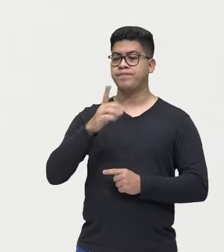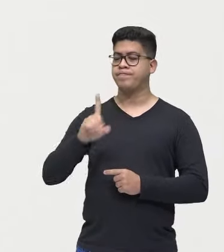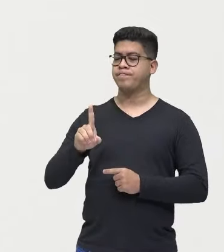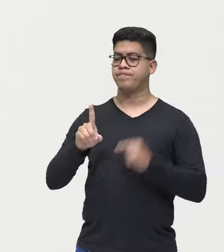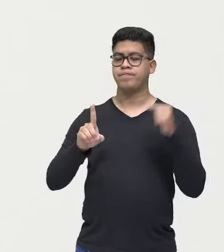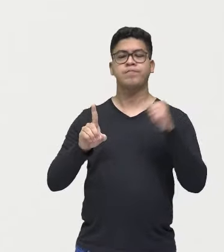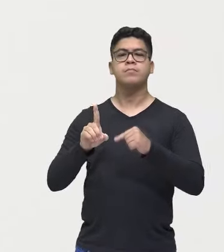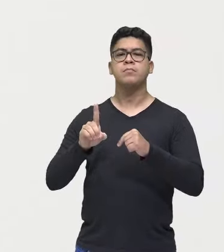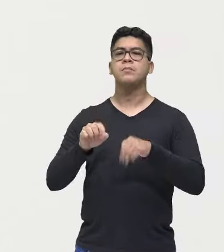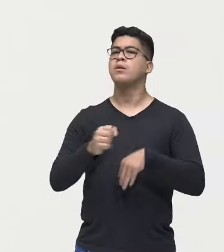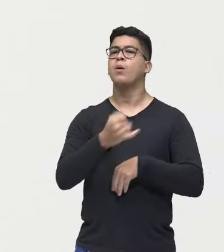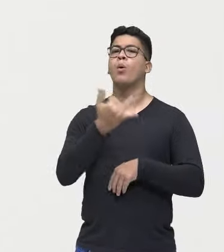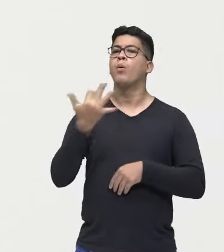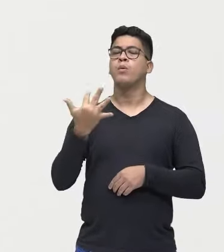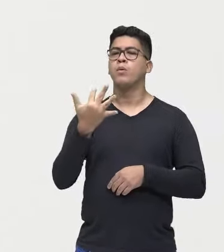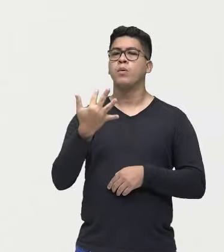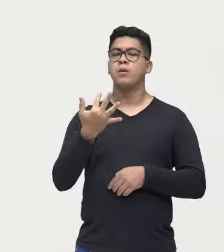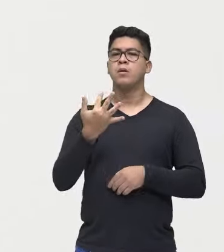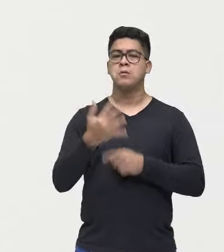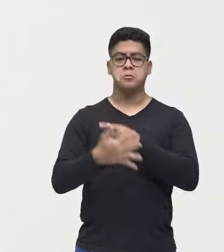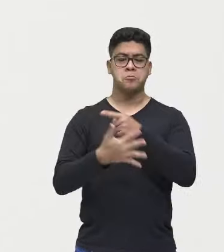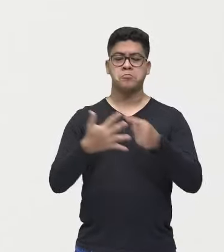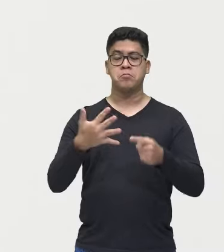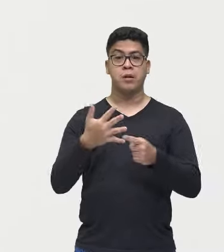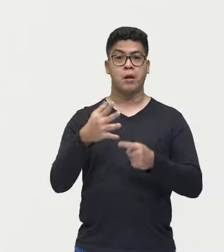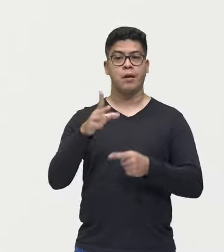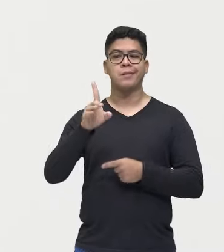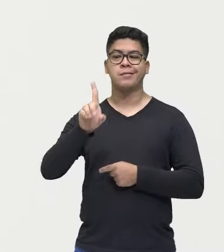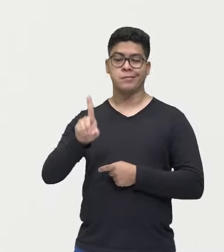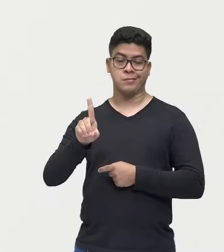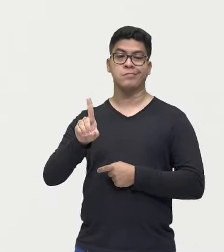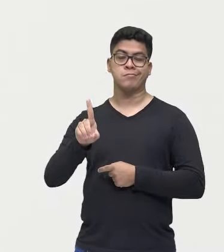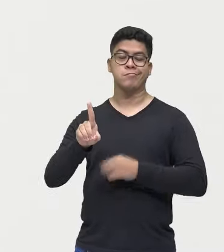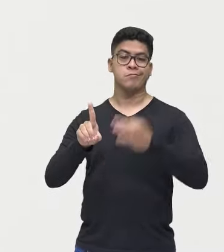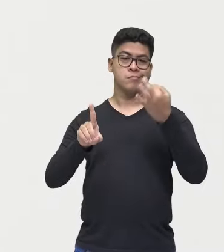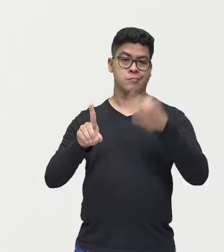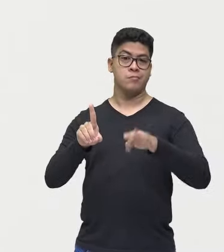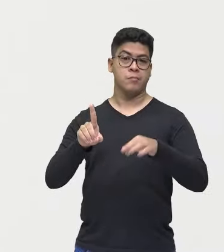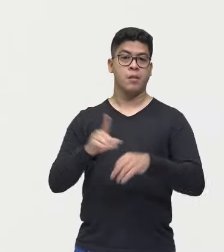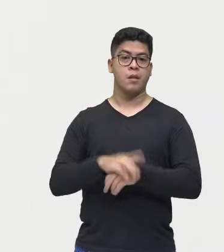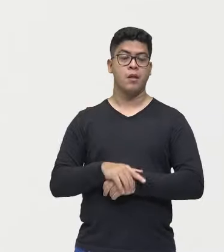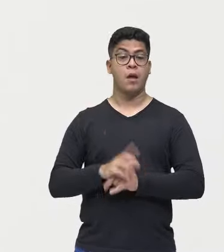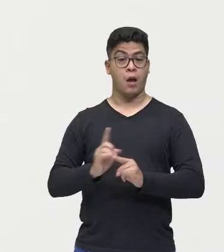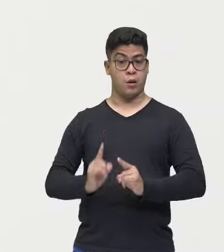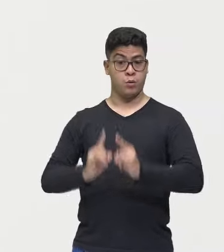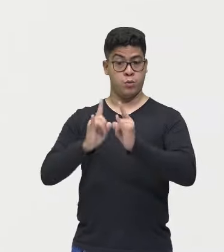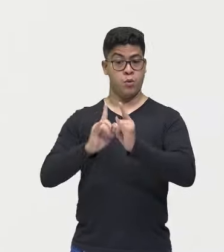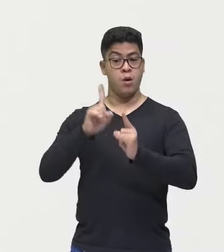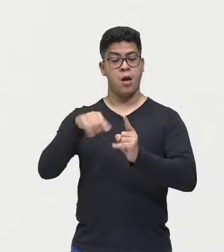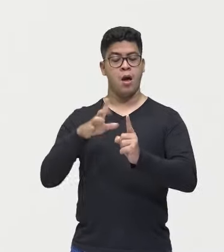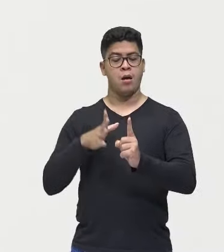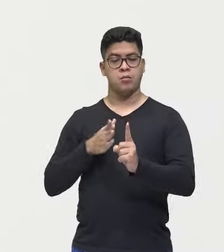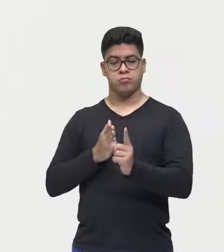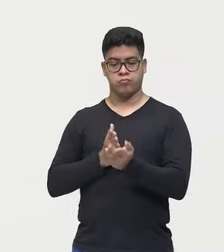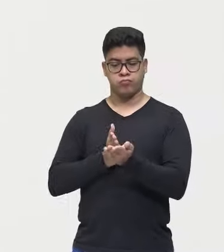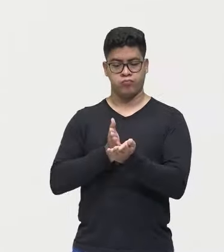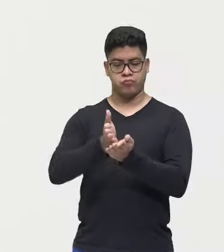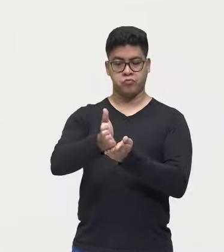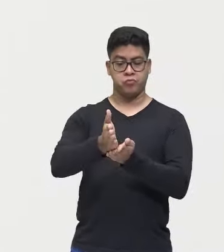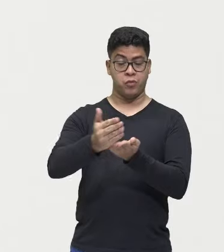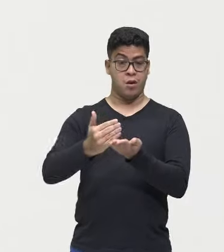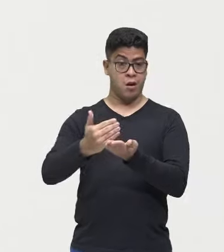2, alternativa D. As torres são peças que se locomovem e capturam na vertical e